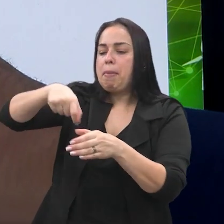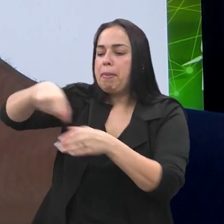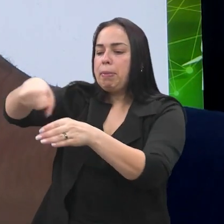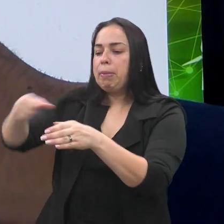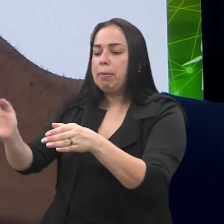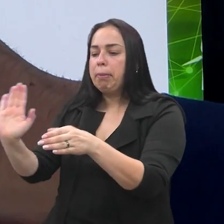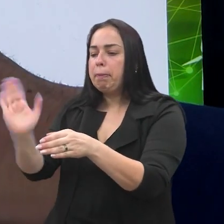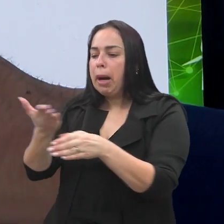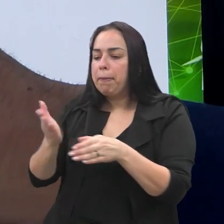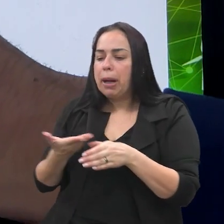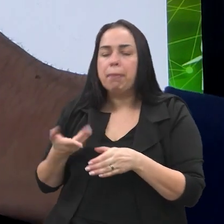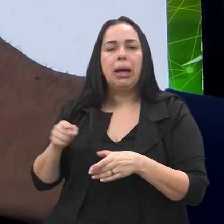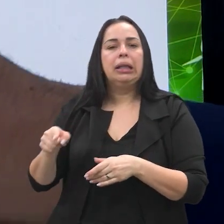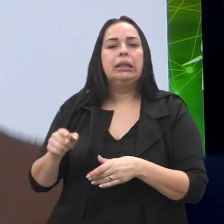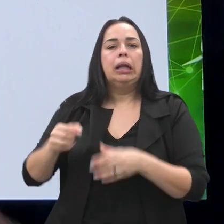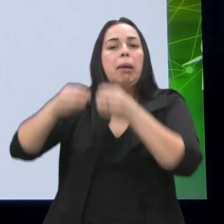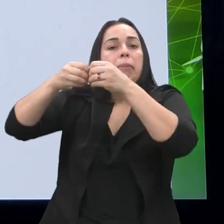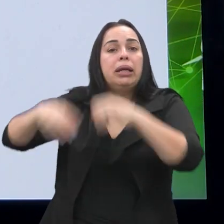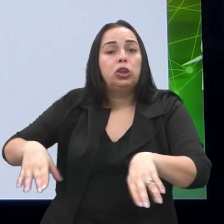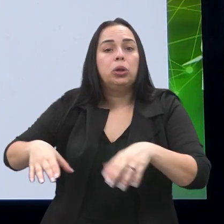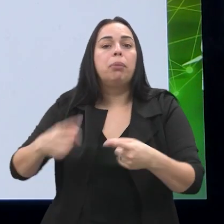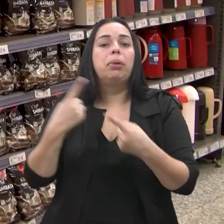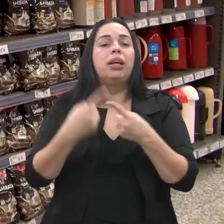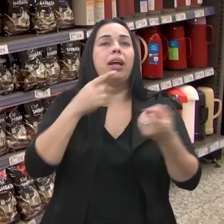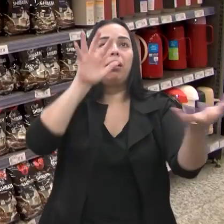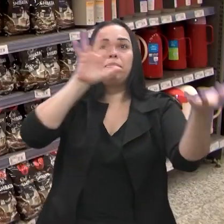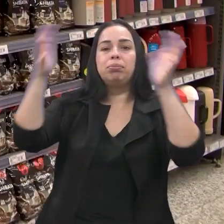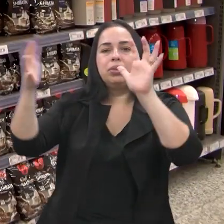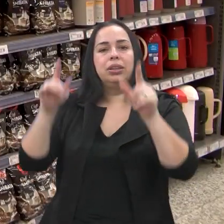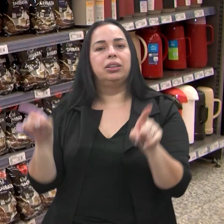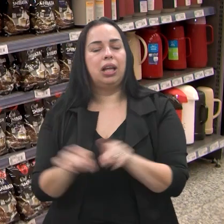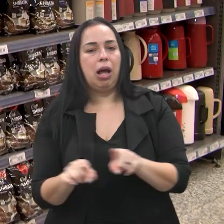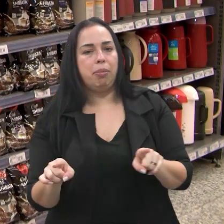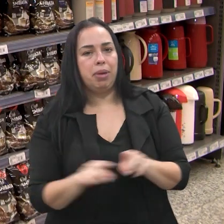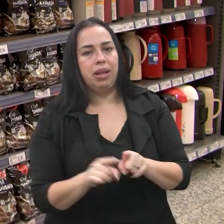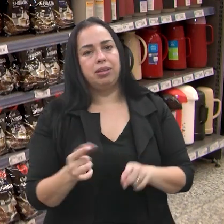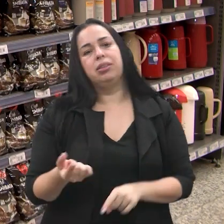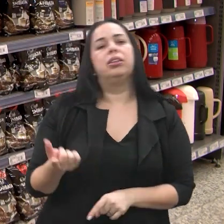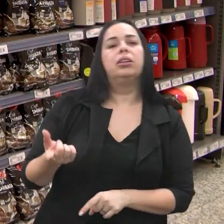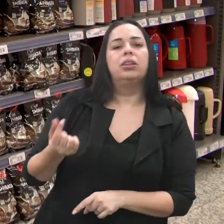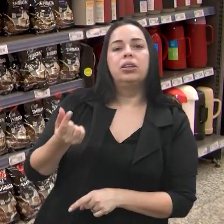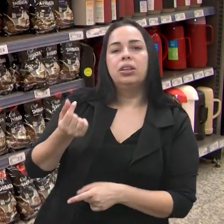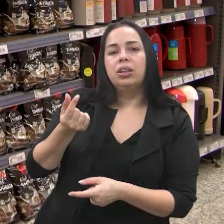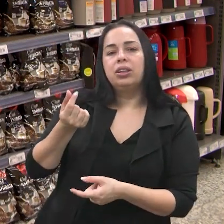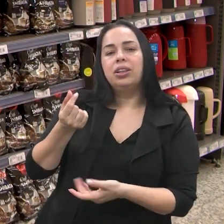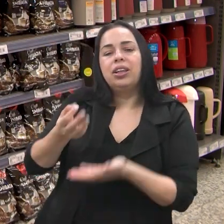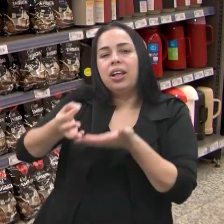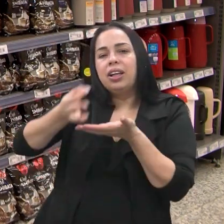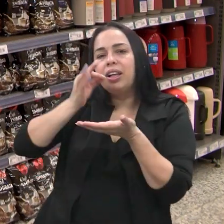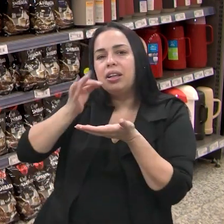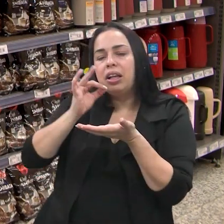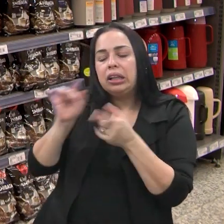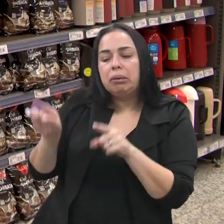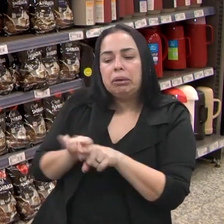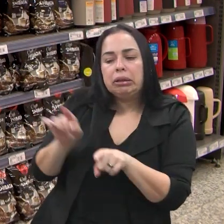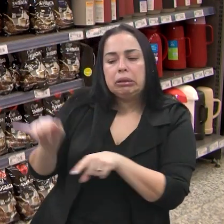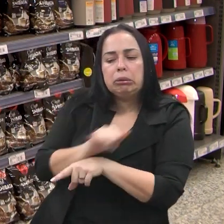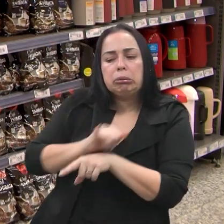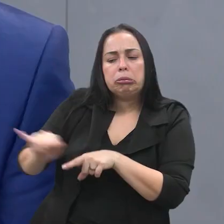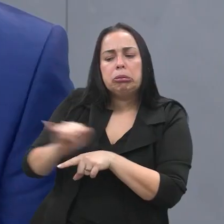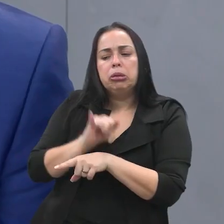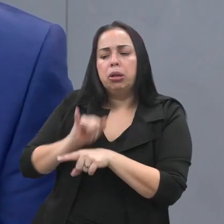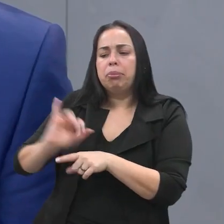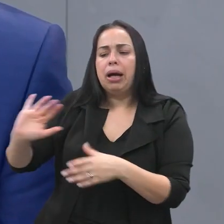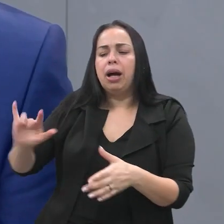na colheita por causa das condições climáticas. A segunda é o próprio custo com alternativas para salvar a